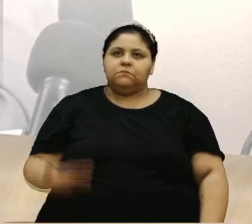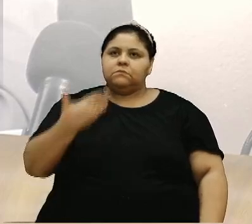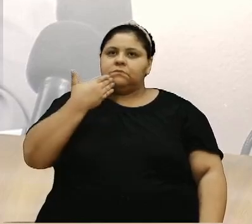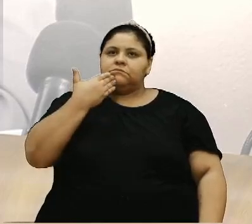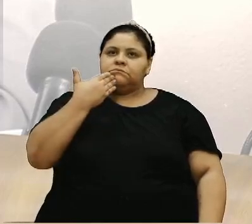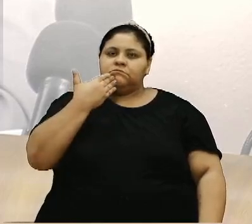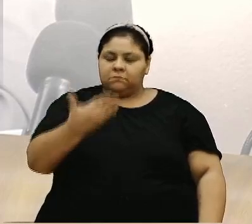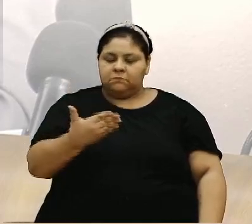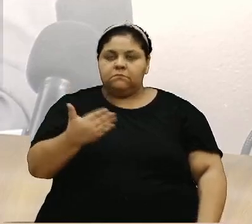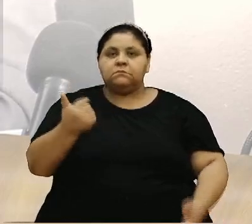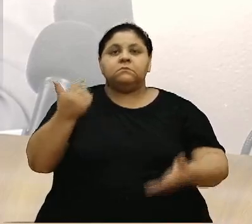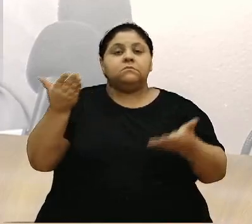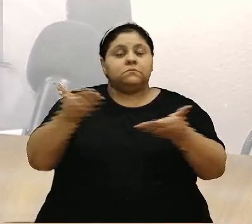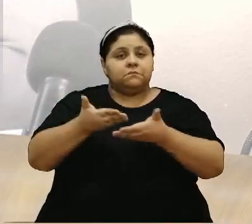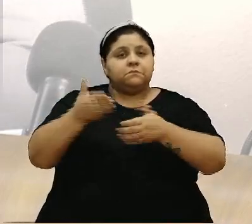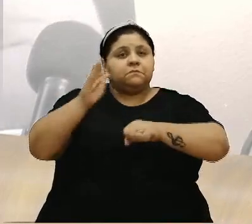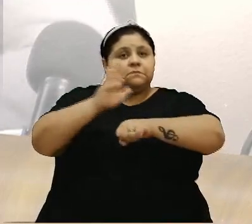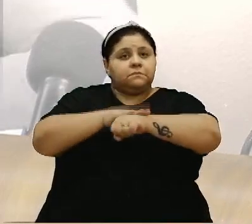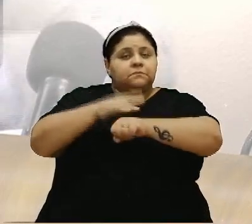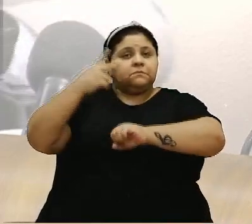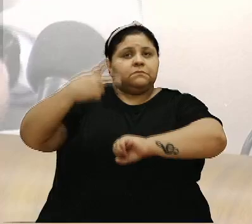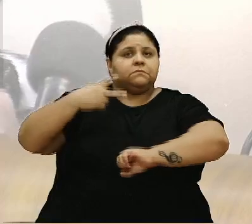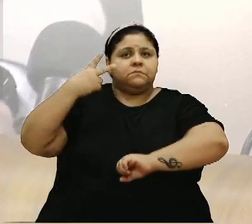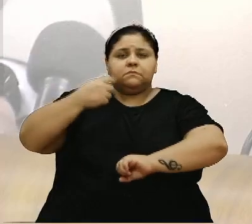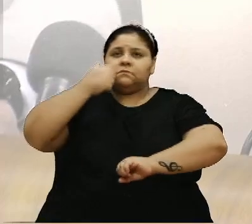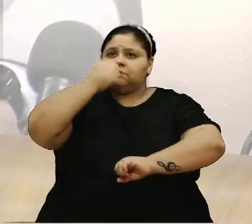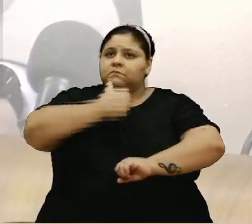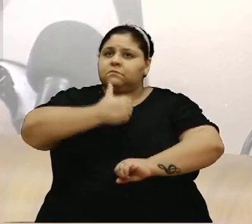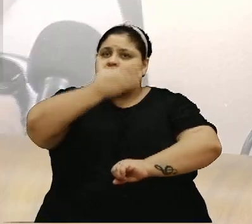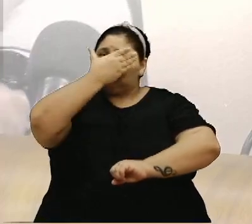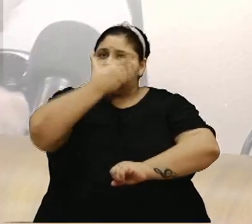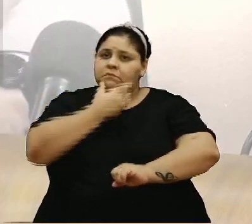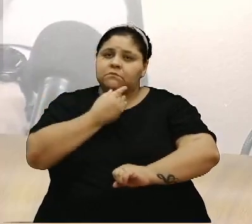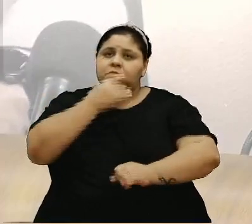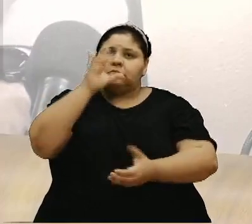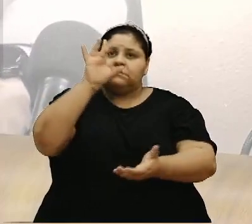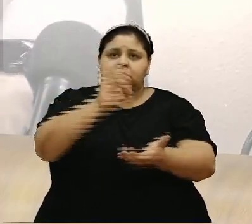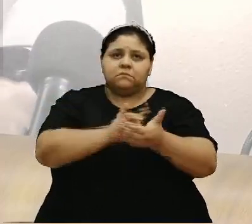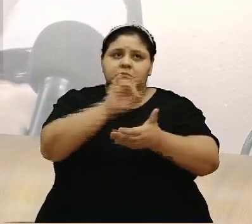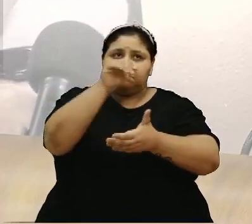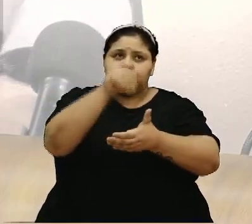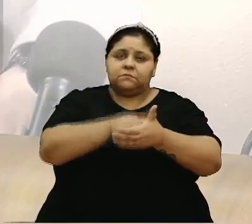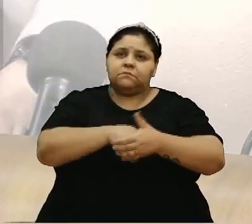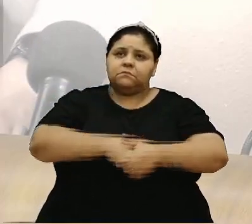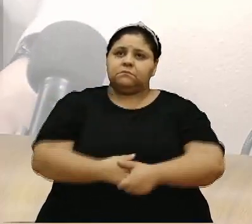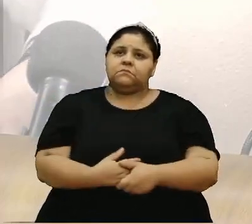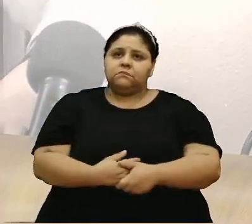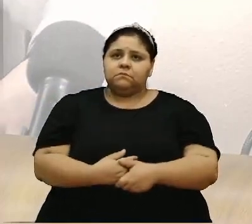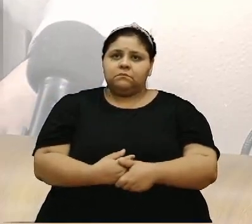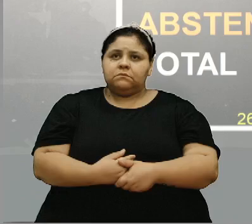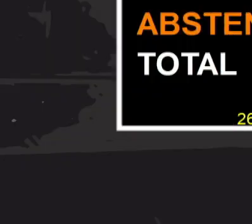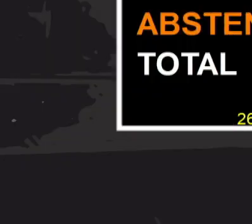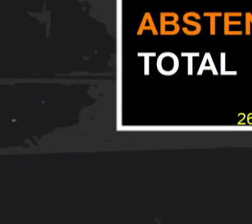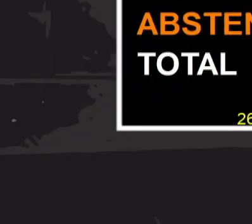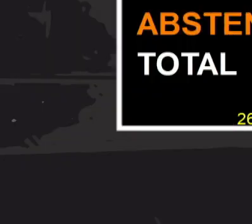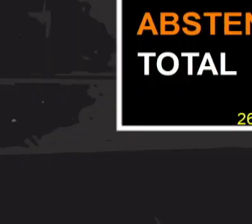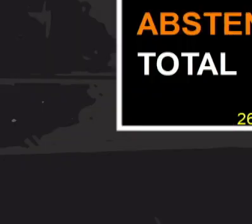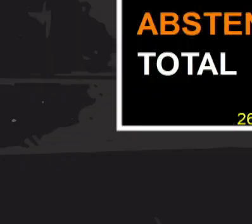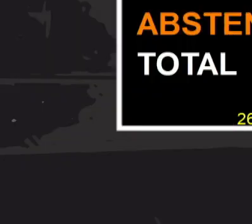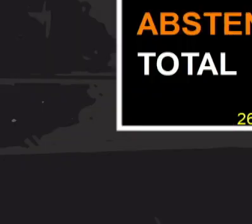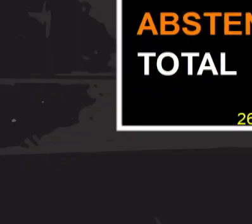Solicito, então, que a partir desse momento os vereadores e vereadoras registrem os seus votos.